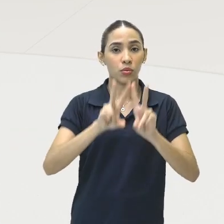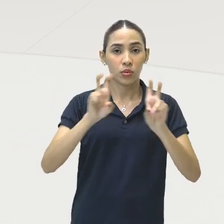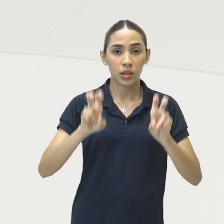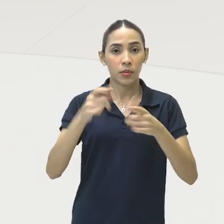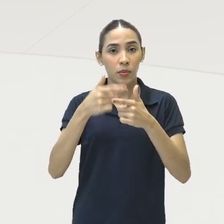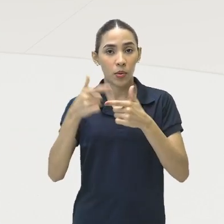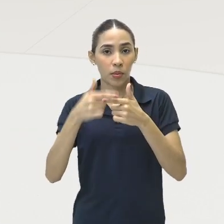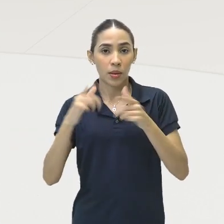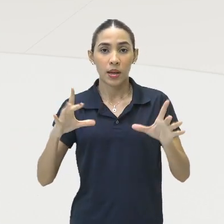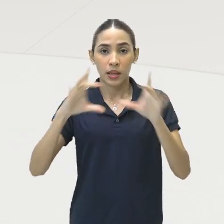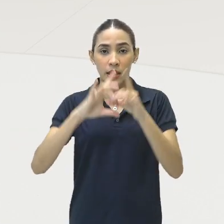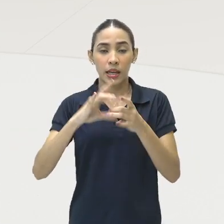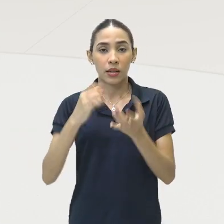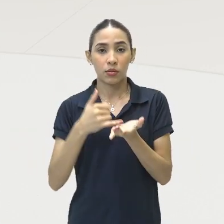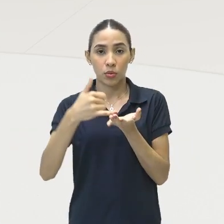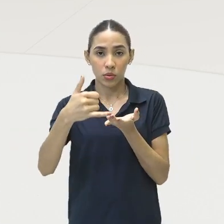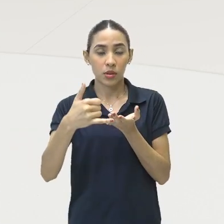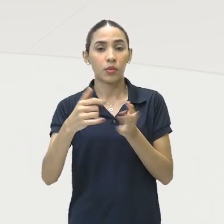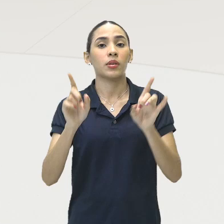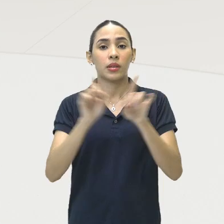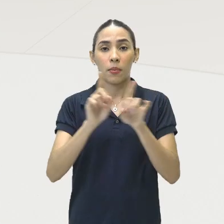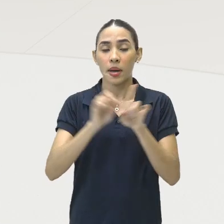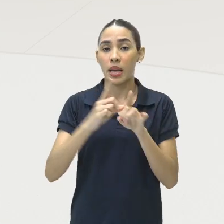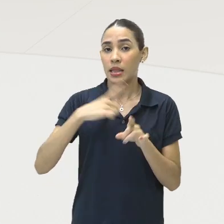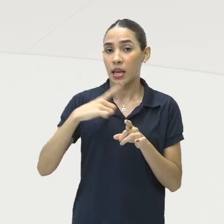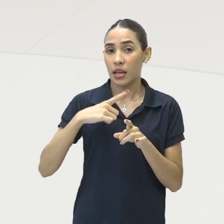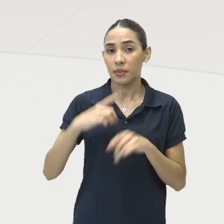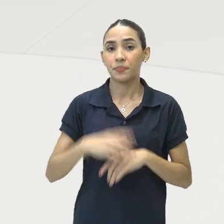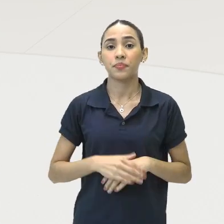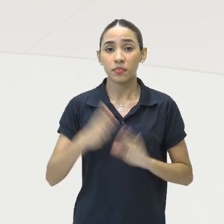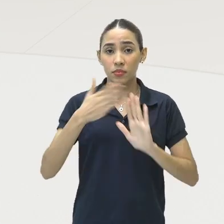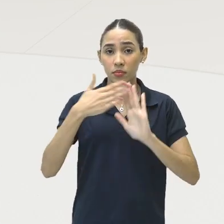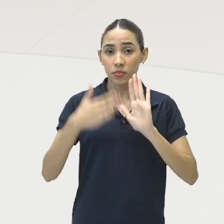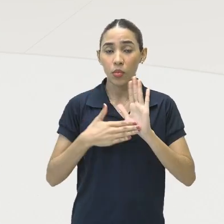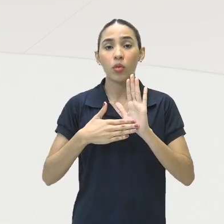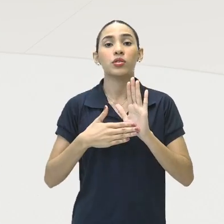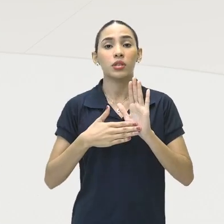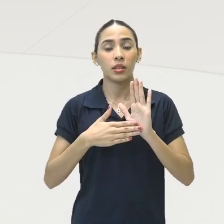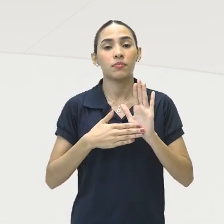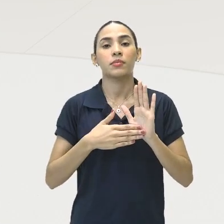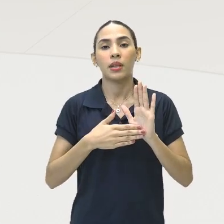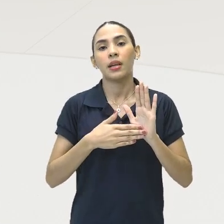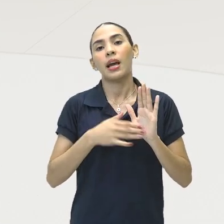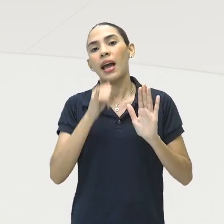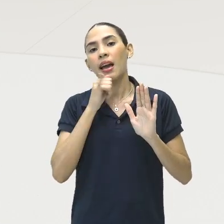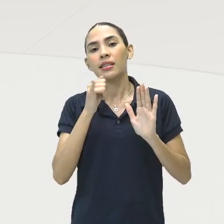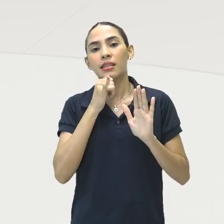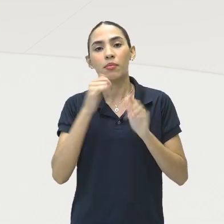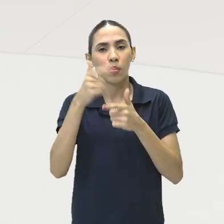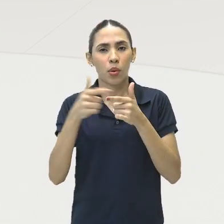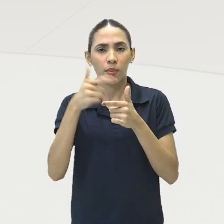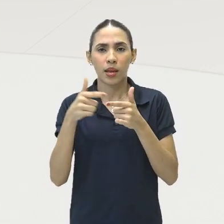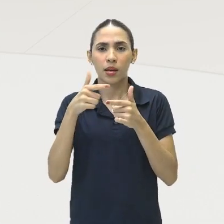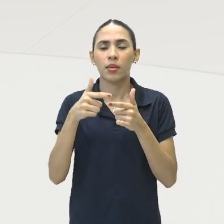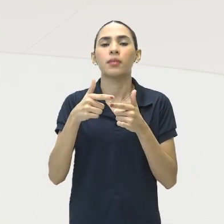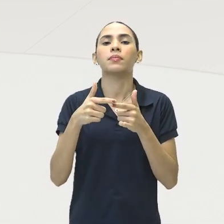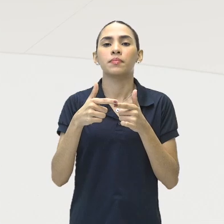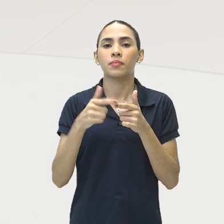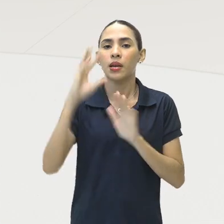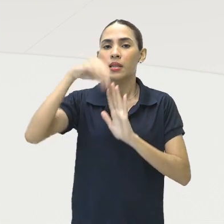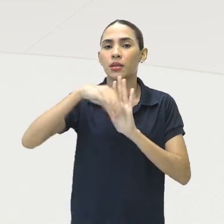que está linkado com a introdução. Eu tenho também a proposta de intervenção para este problema que está